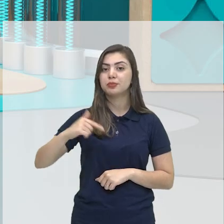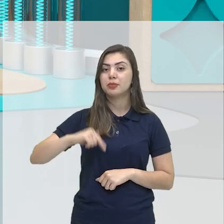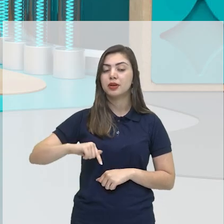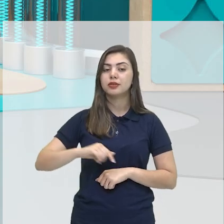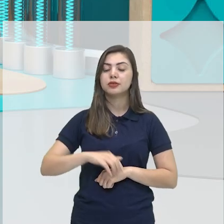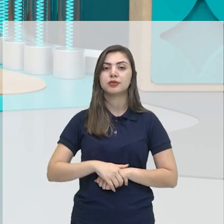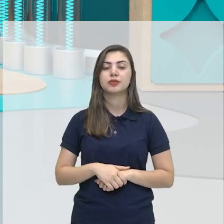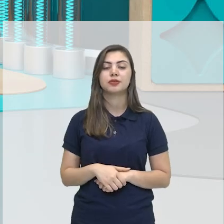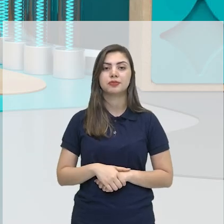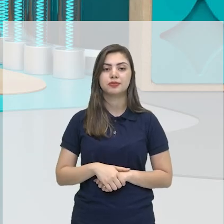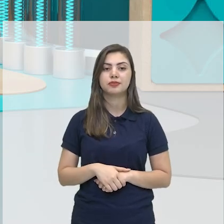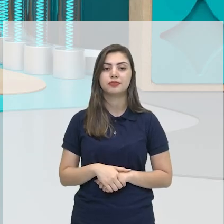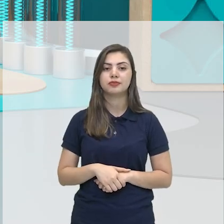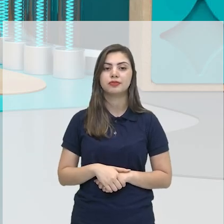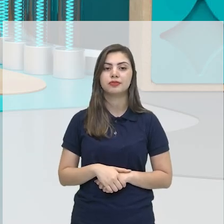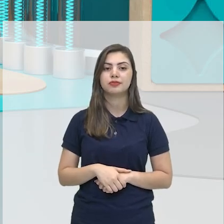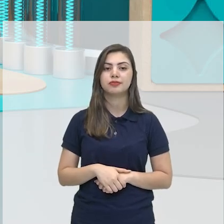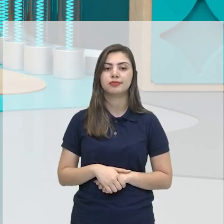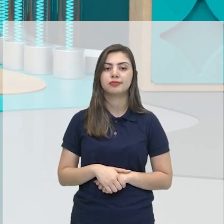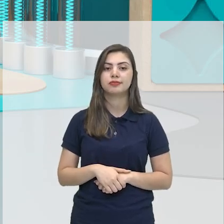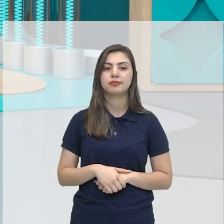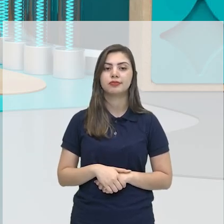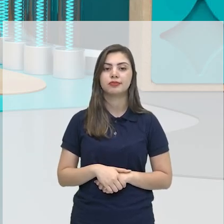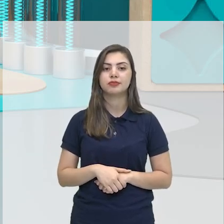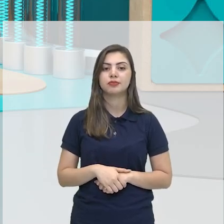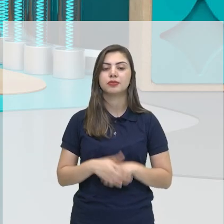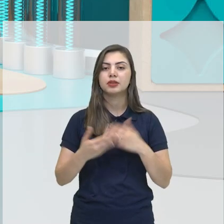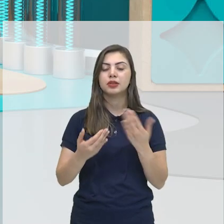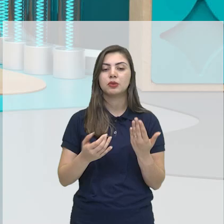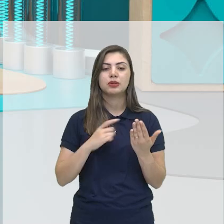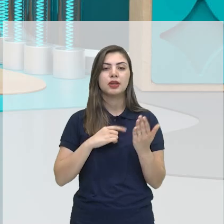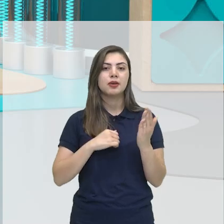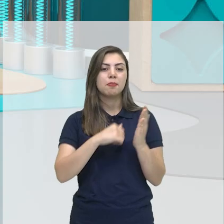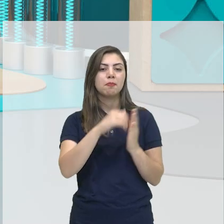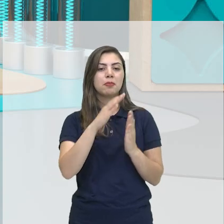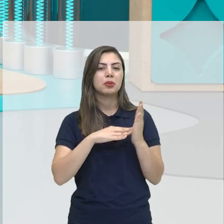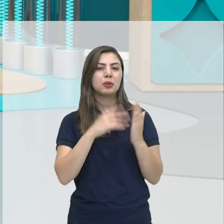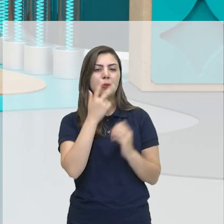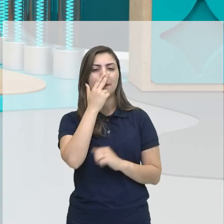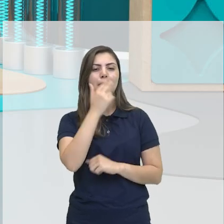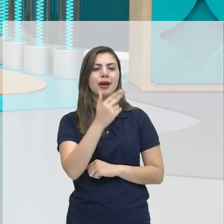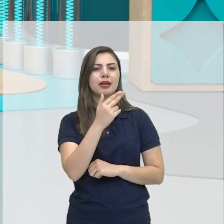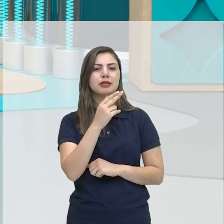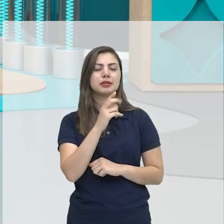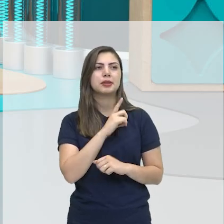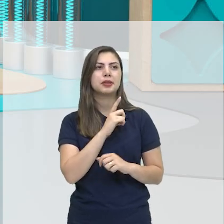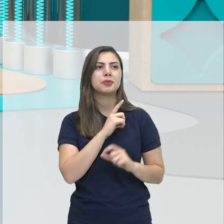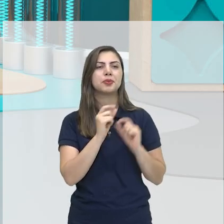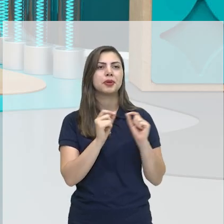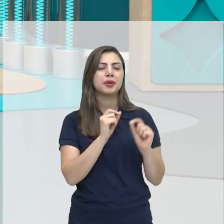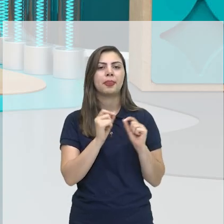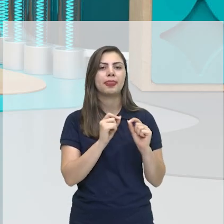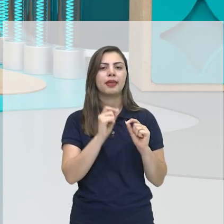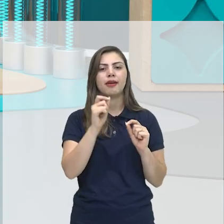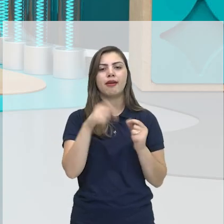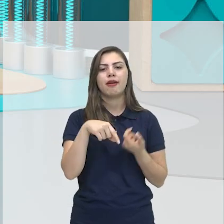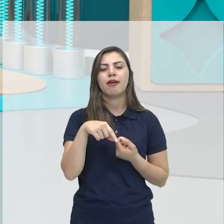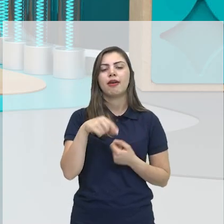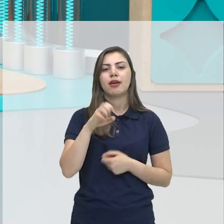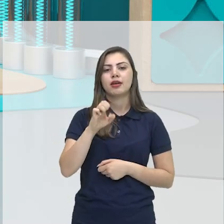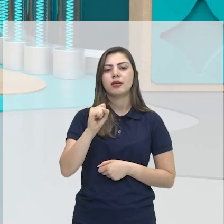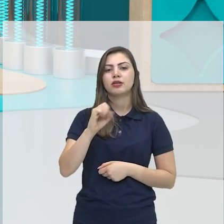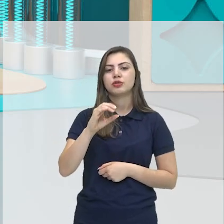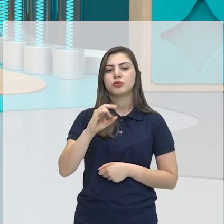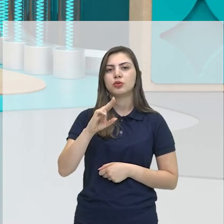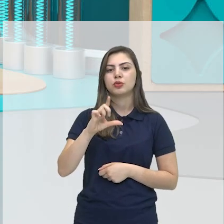essa técnica, ela perde a sua função no cubismo. Outra característica que nós temos é a representação